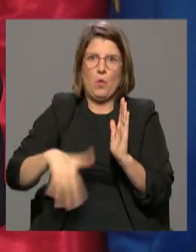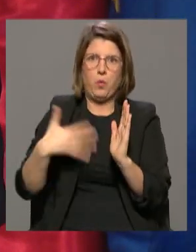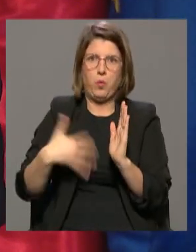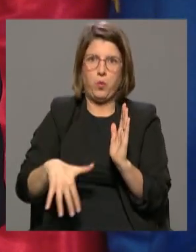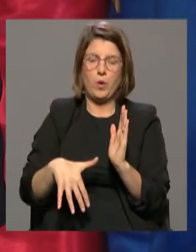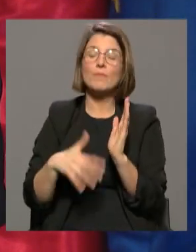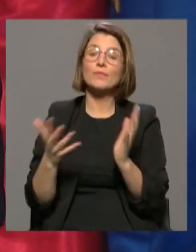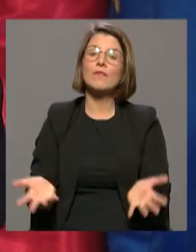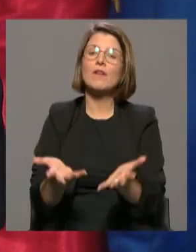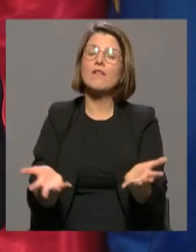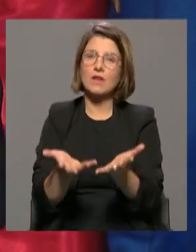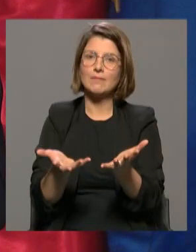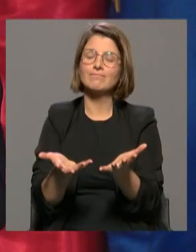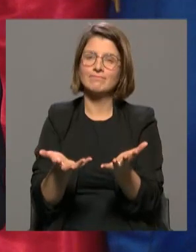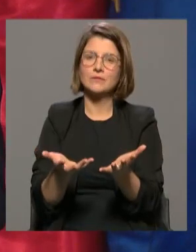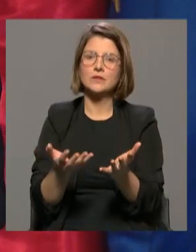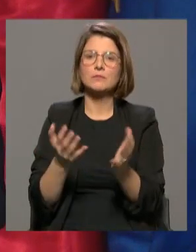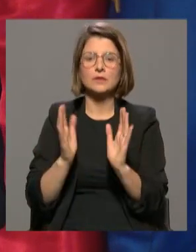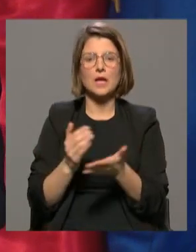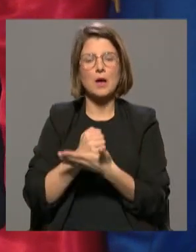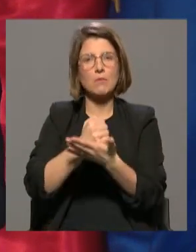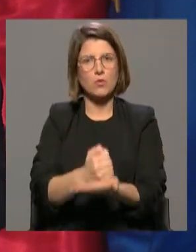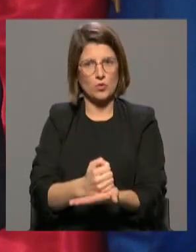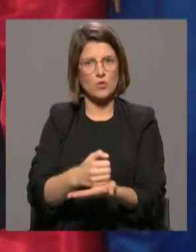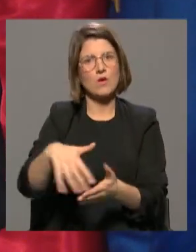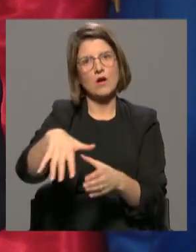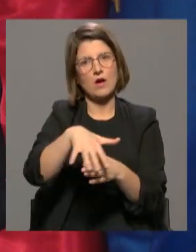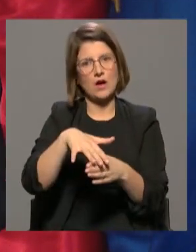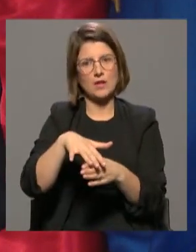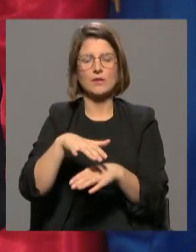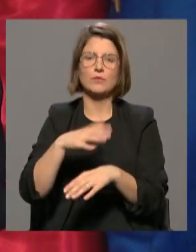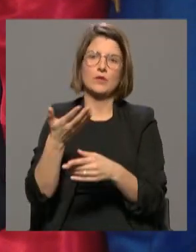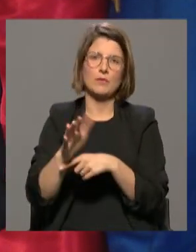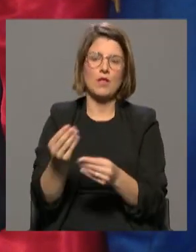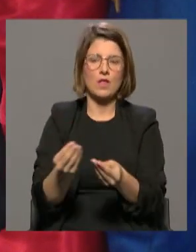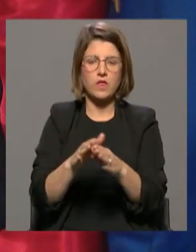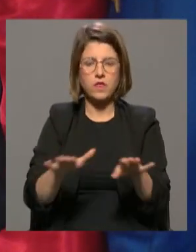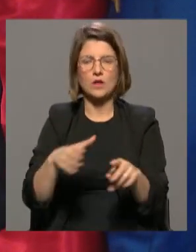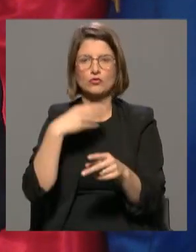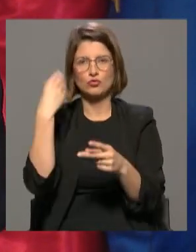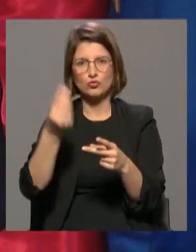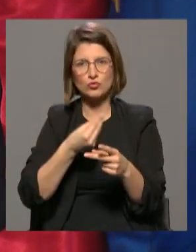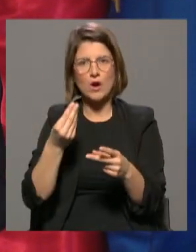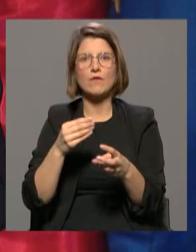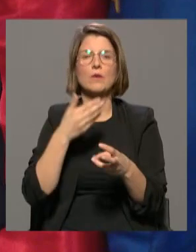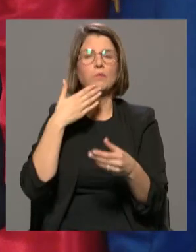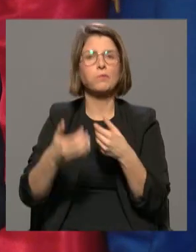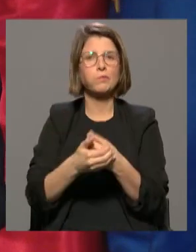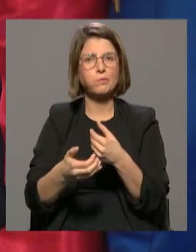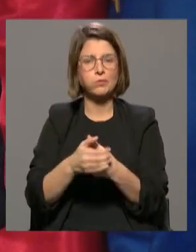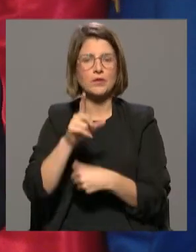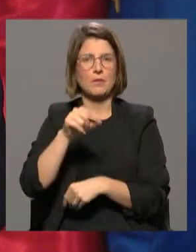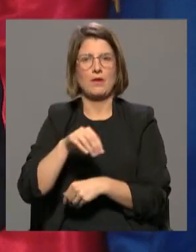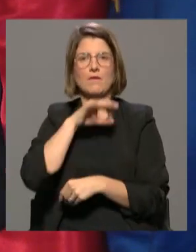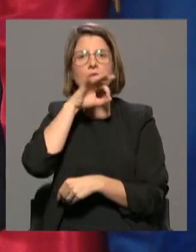promovendo as necessárias respostas de apoio à infância aos jovens aos idosos e as